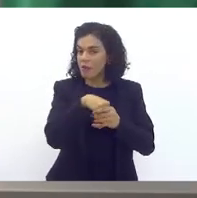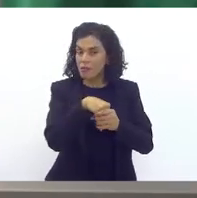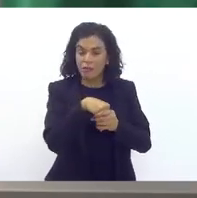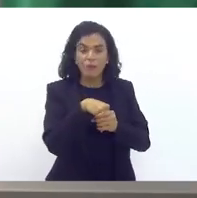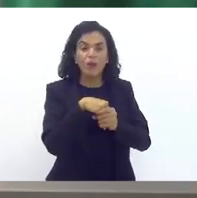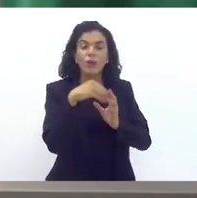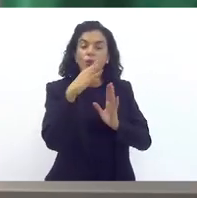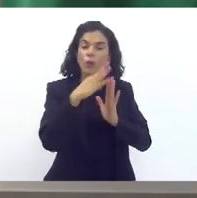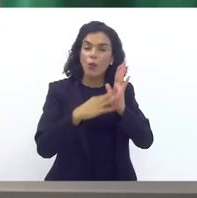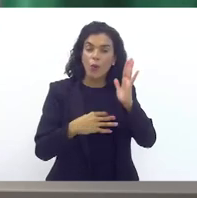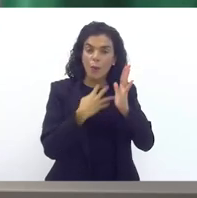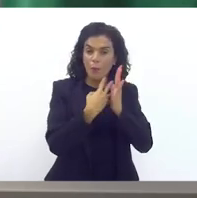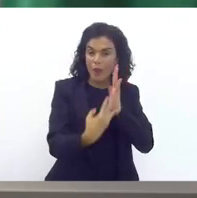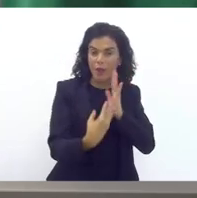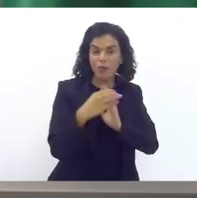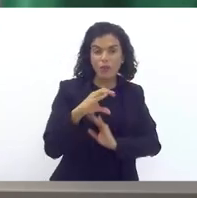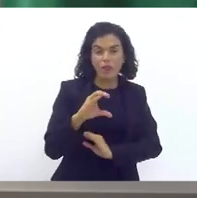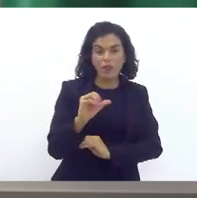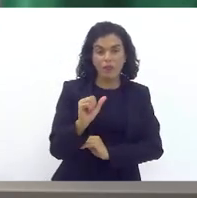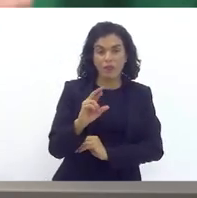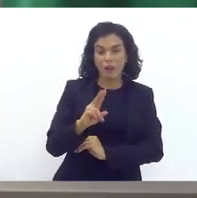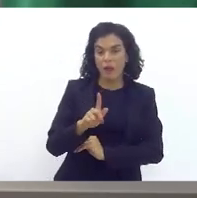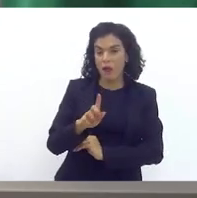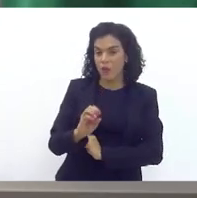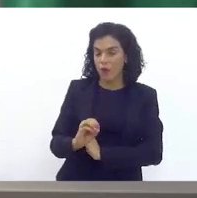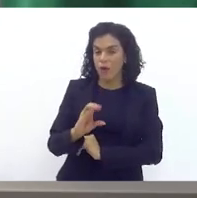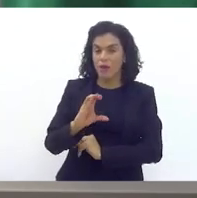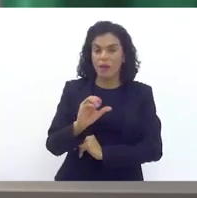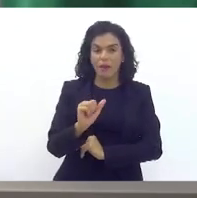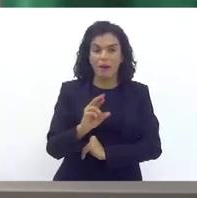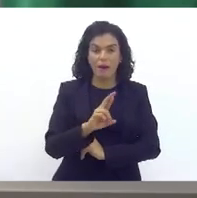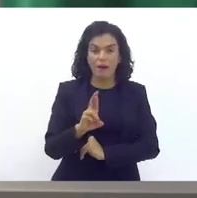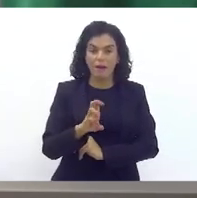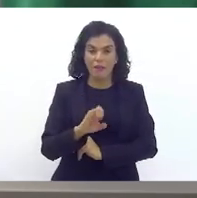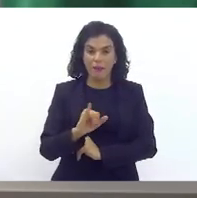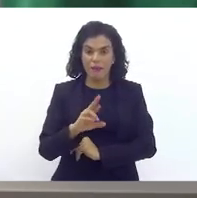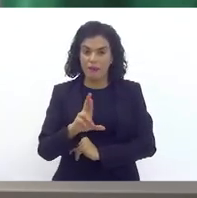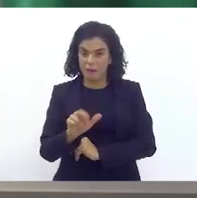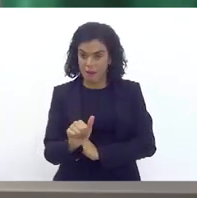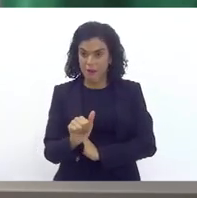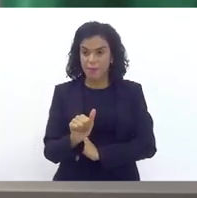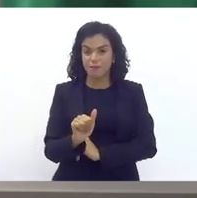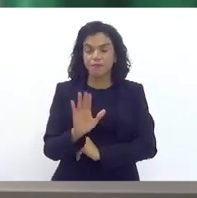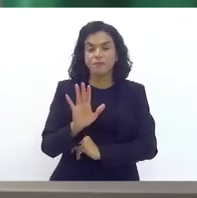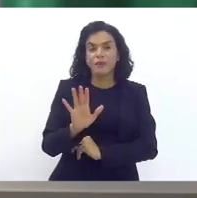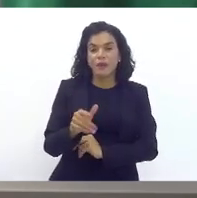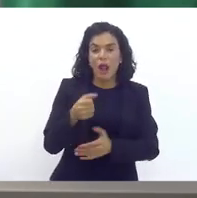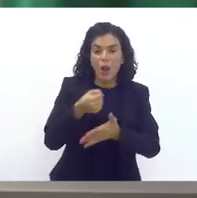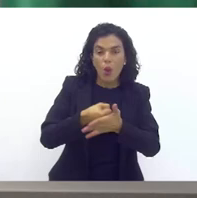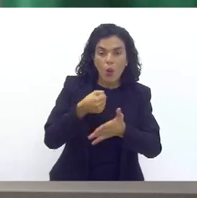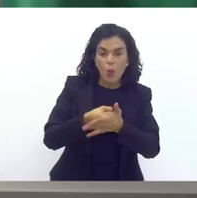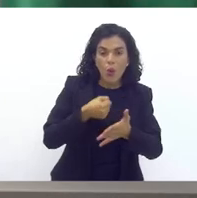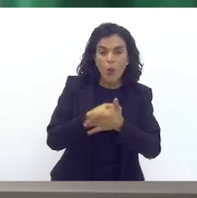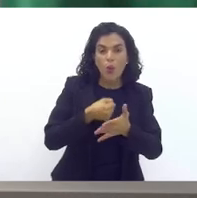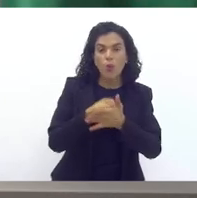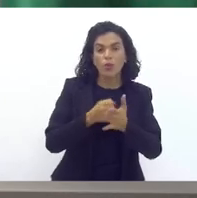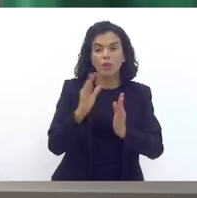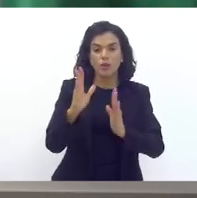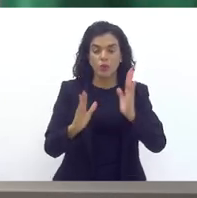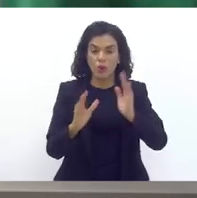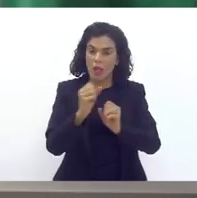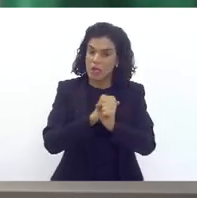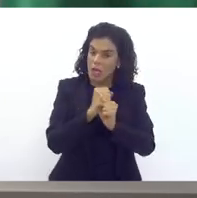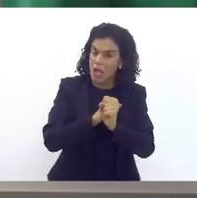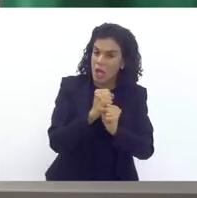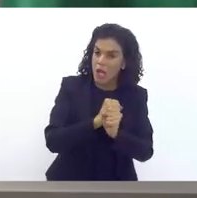do plano de cargos, carreiras e salários, que já foi mencionado aqui, né, da luta que foi durante todos esses